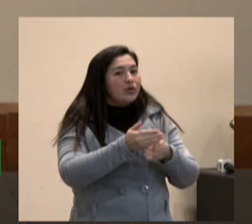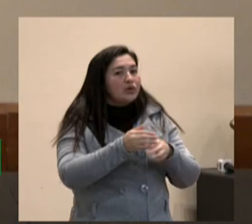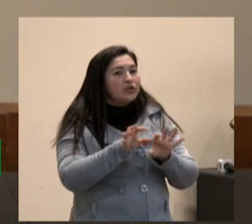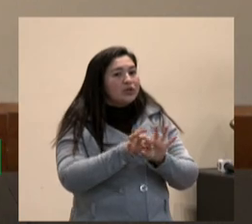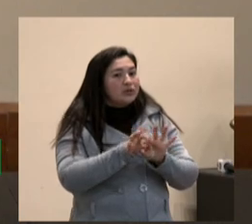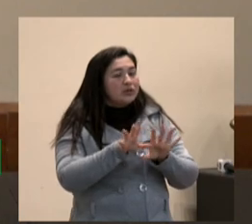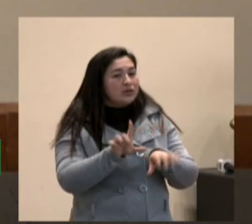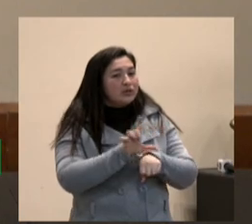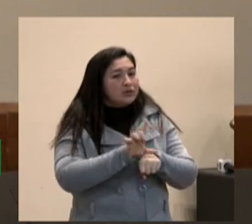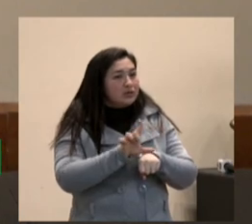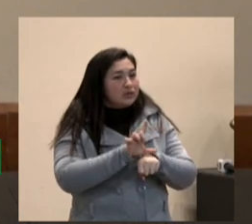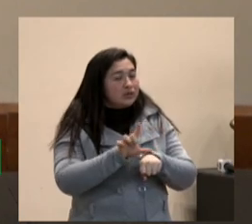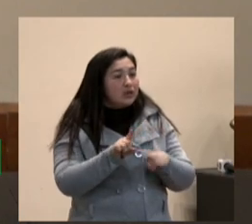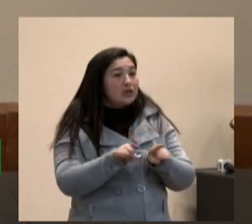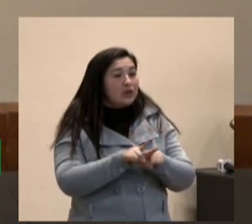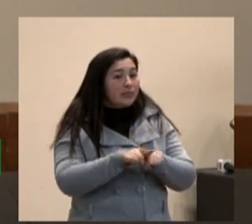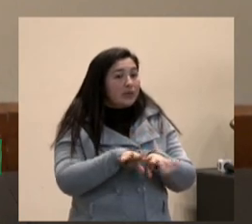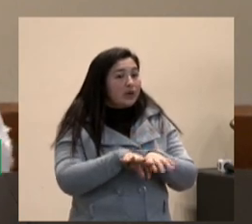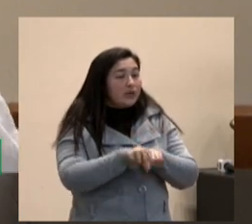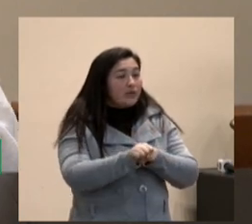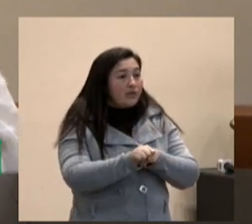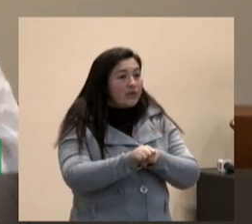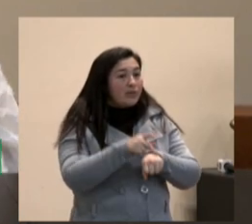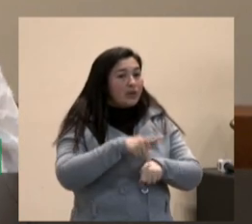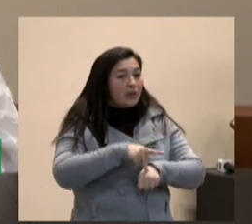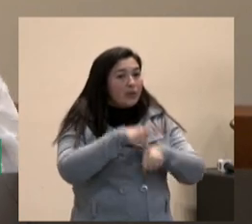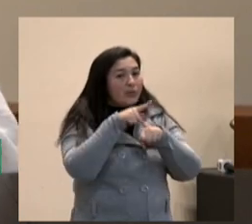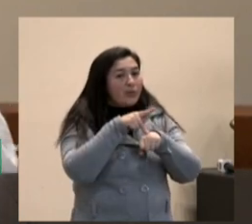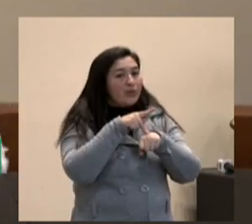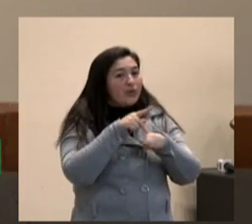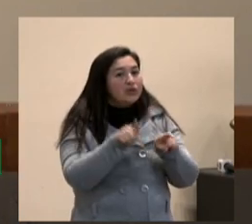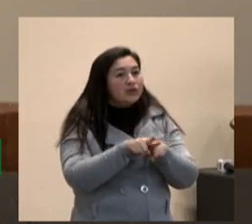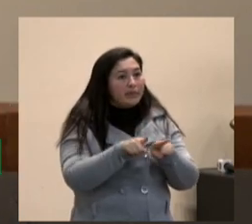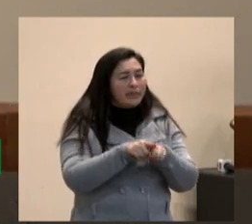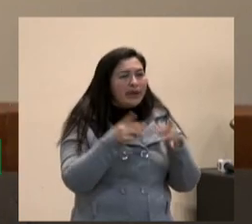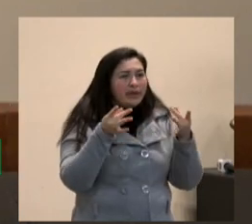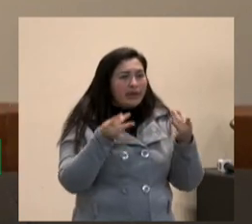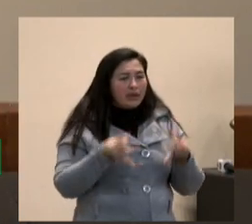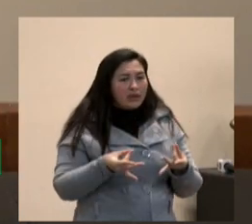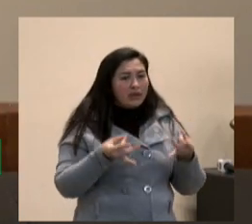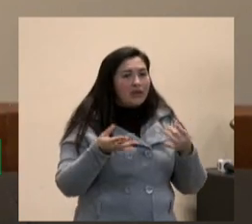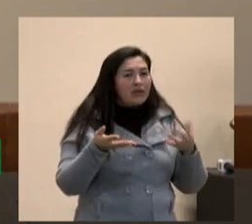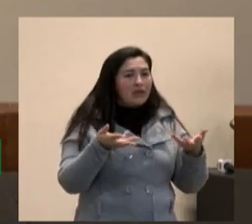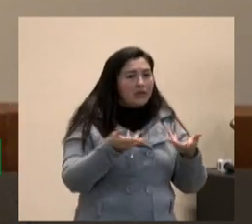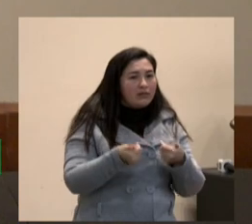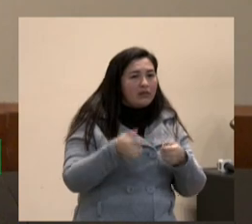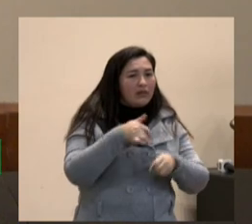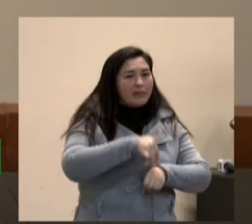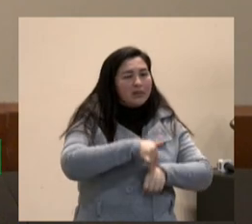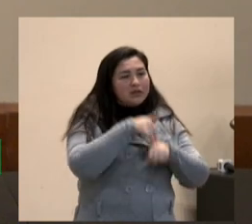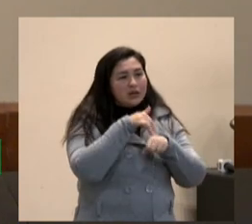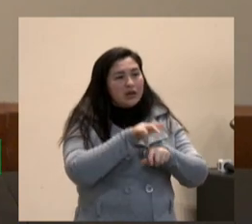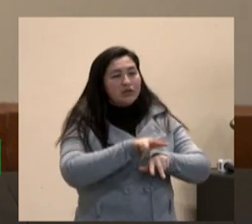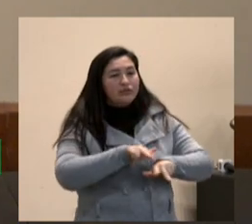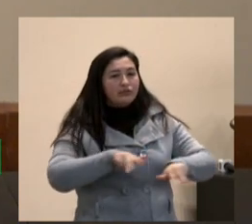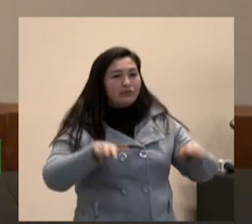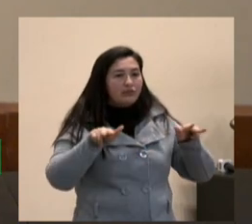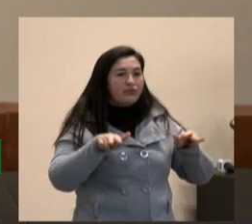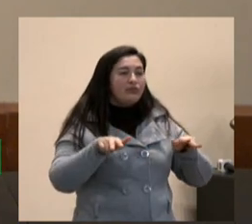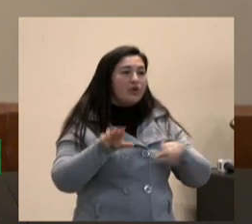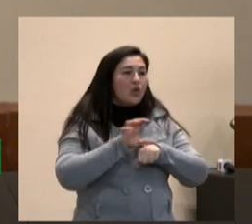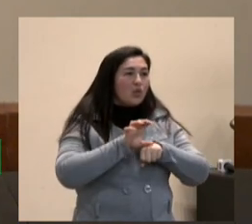da formação continuada na pós-graduação, nos cursos de especialização, nos cursos de mestrado ou